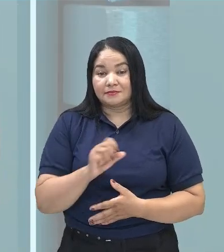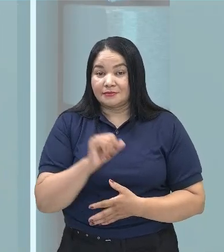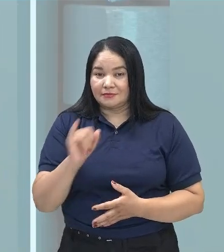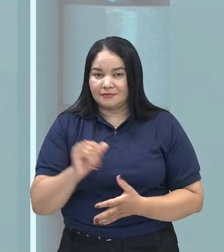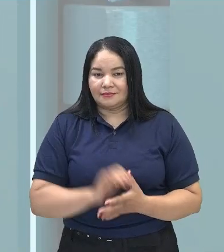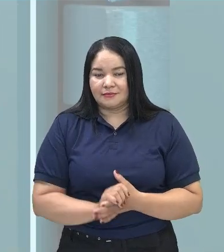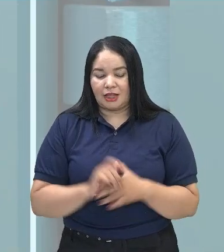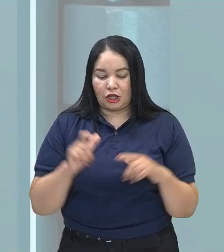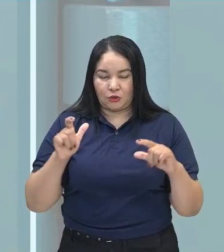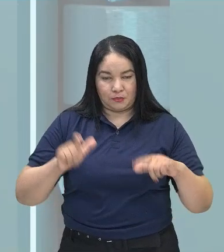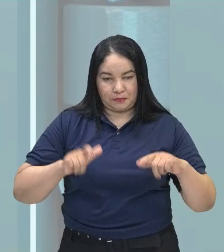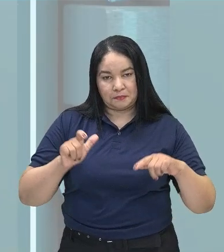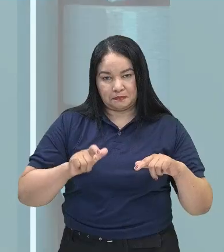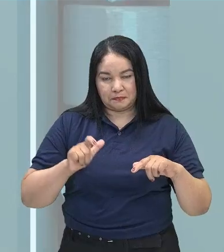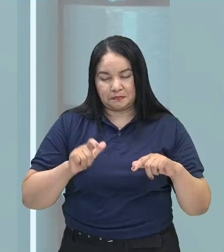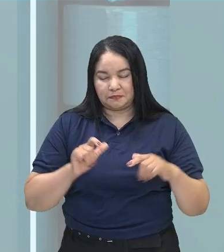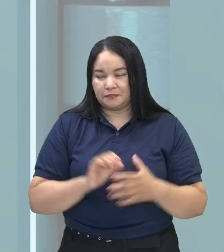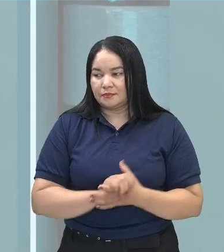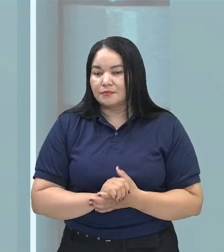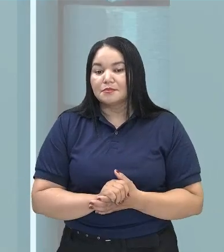que pega